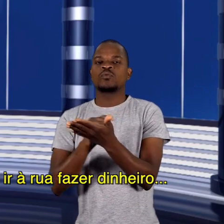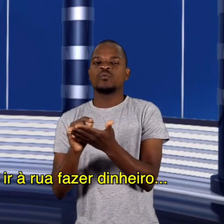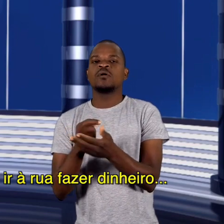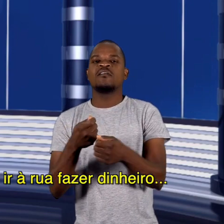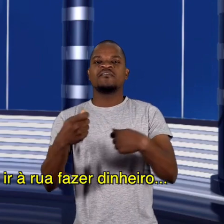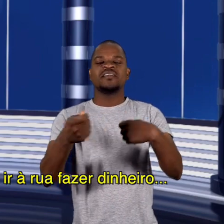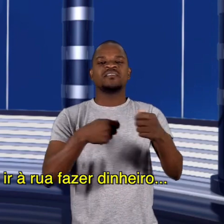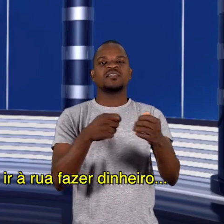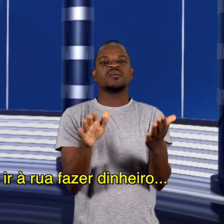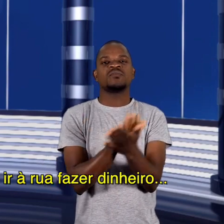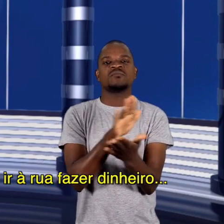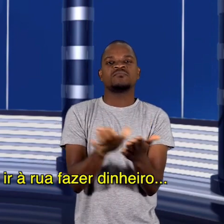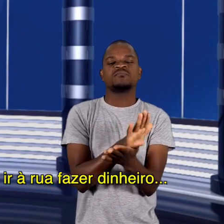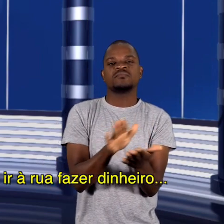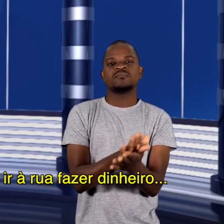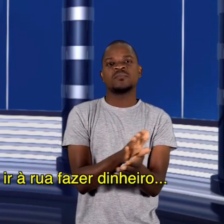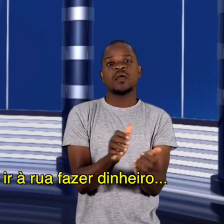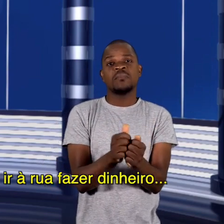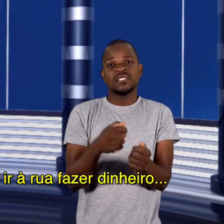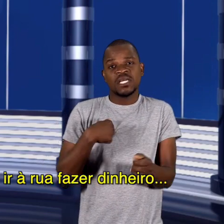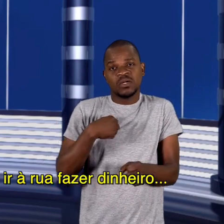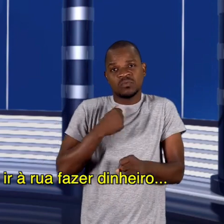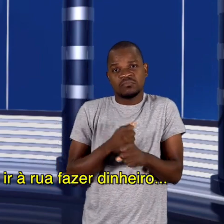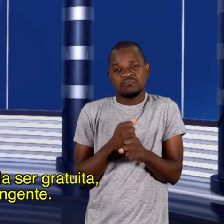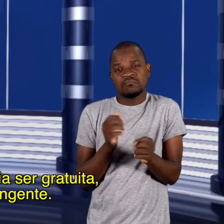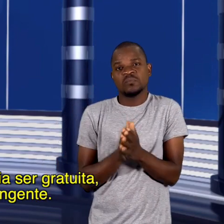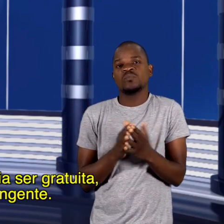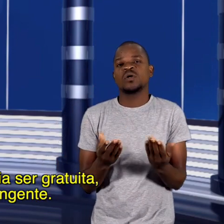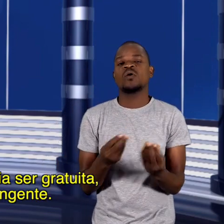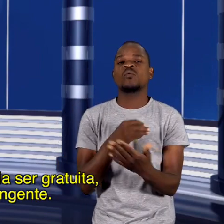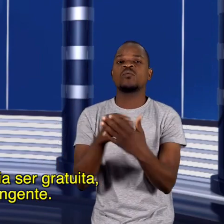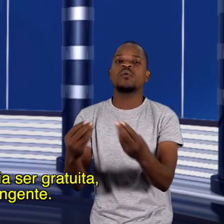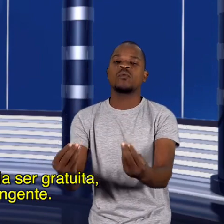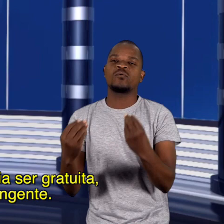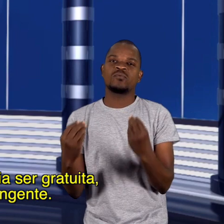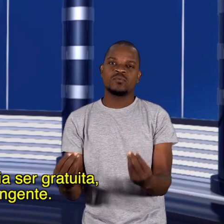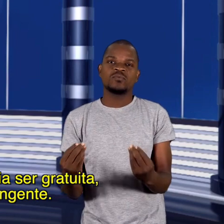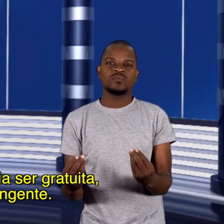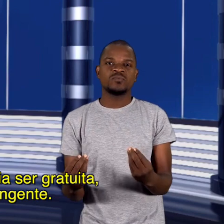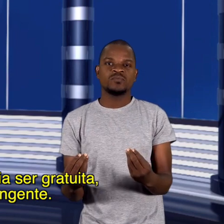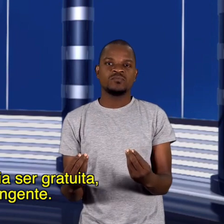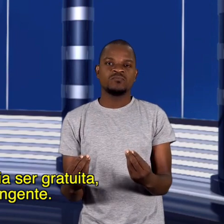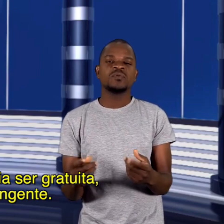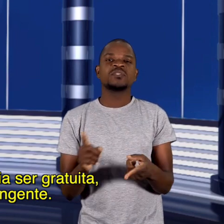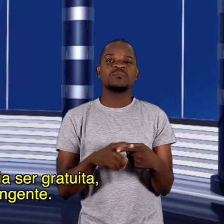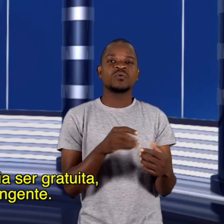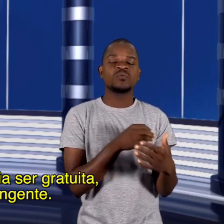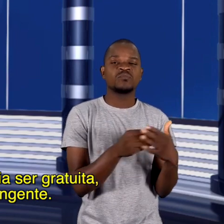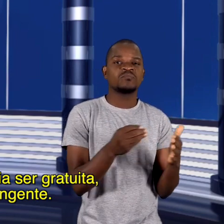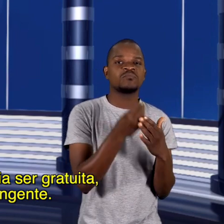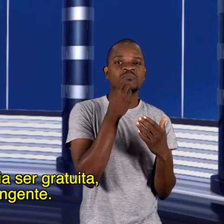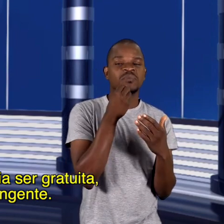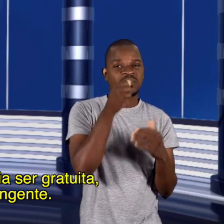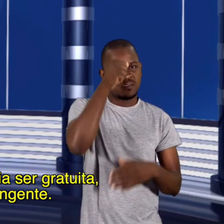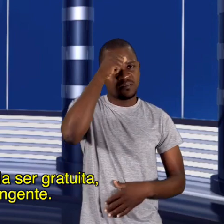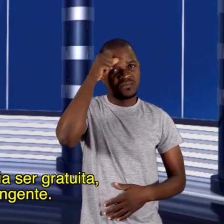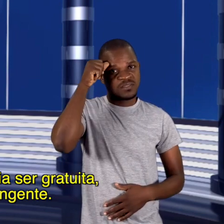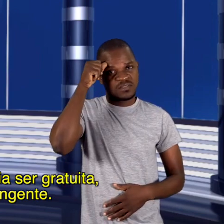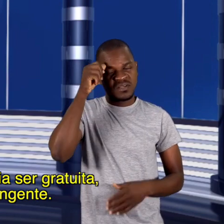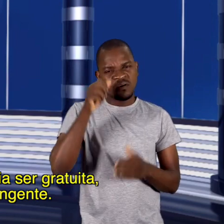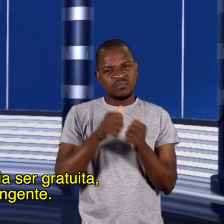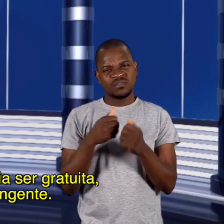dinheiro para suprir as necessidades diárias então eu acho que esta distribuição de fichas deveria ser gratuita